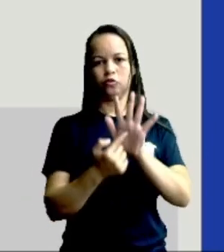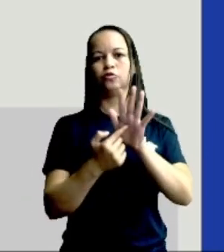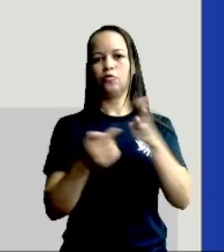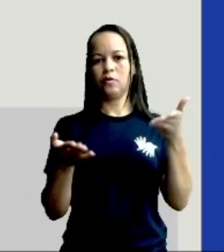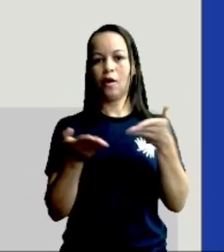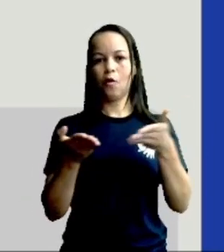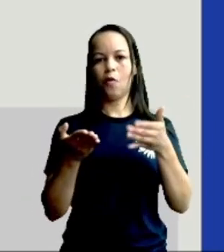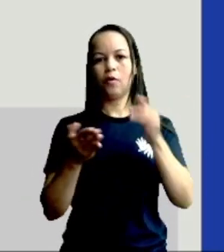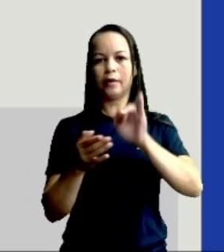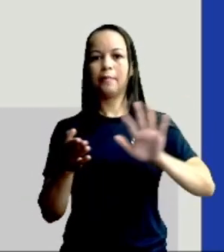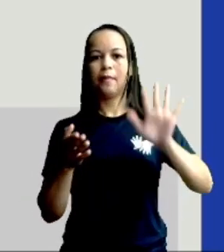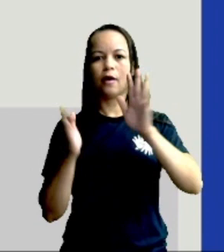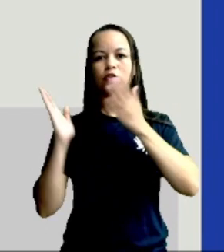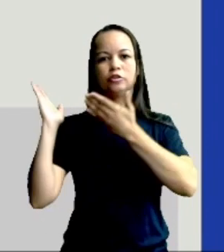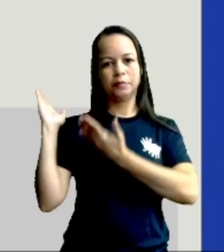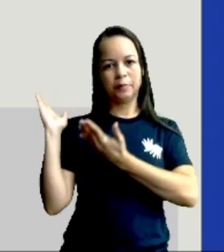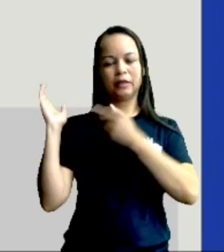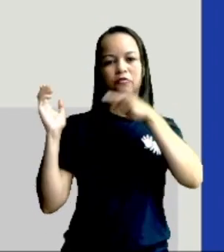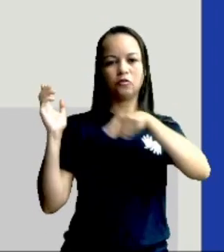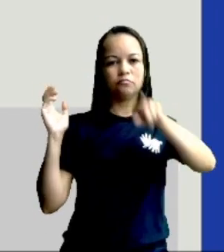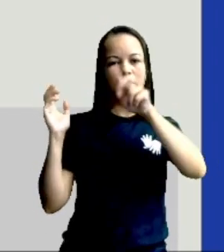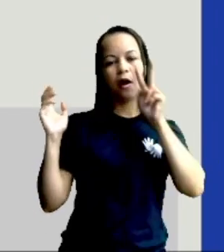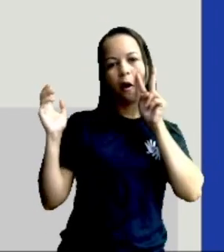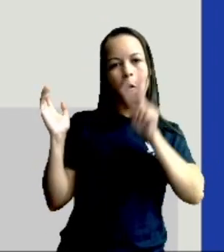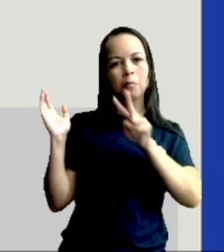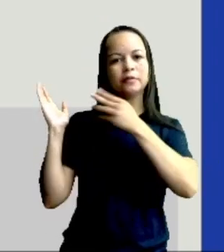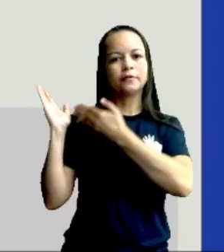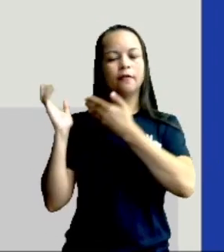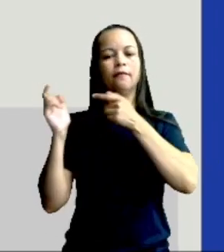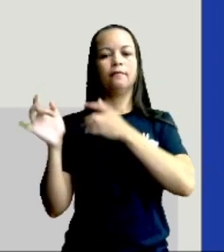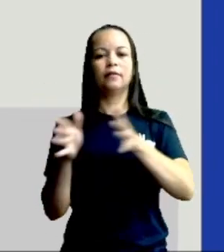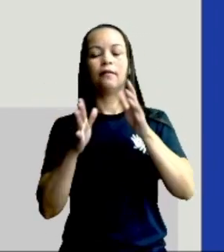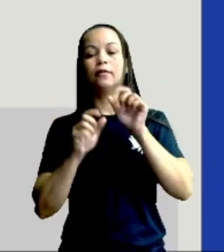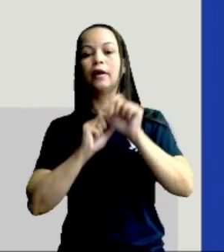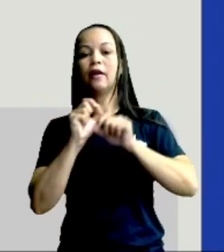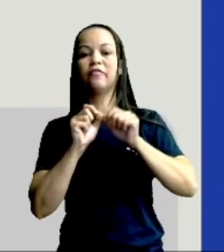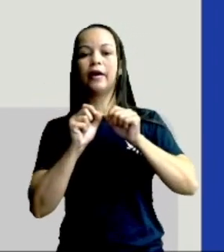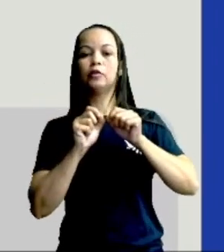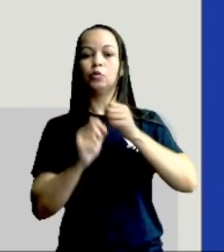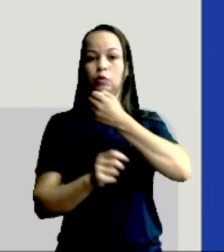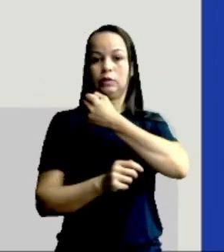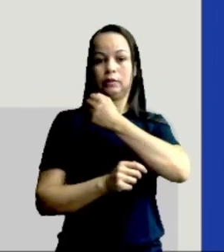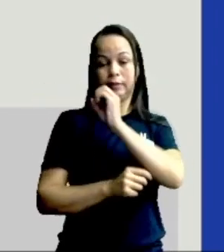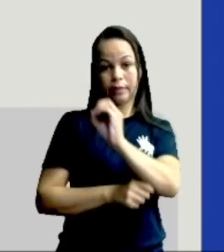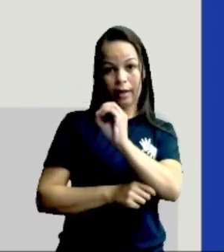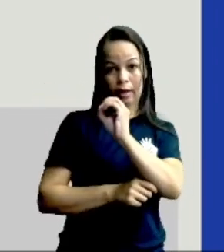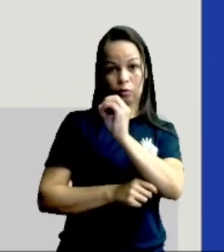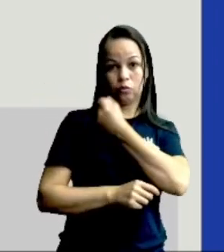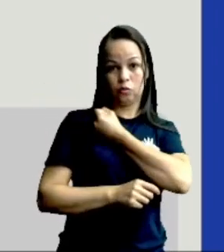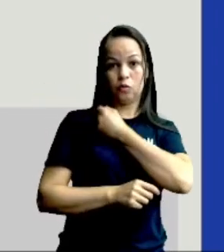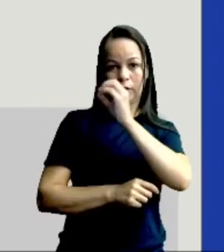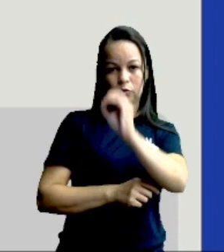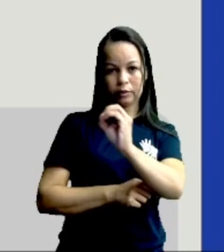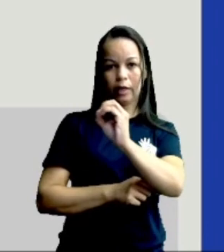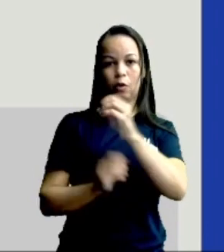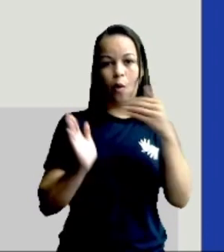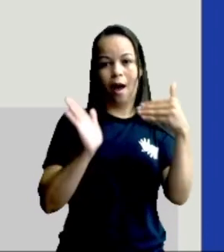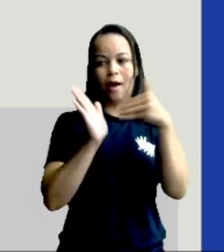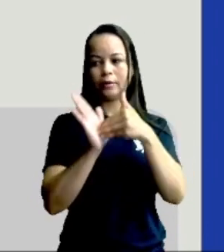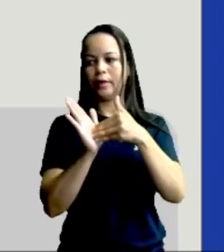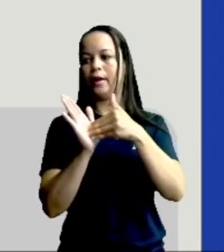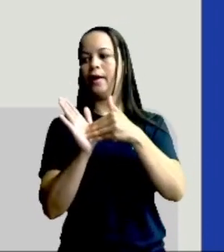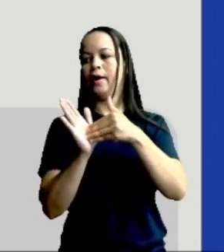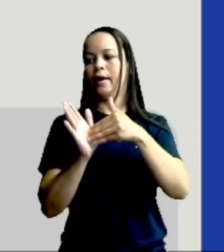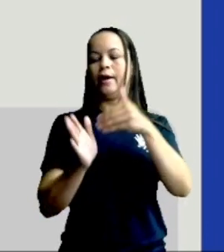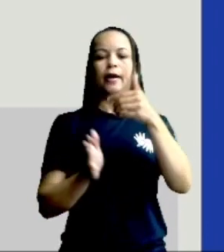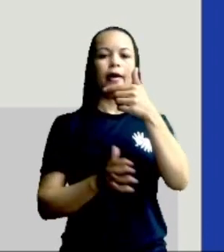nessa retinha aí, né, para que vocês possam ver que ela vai do 0 ao 30, 32, 34 e assim